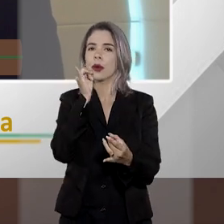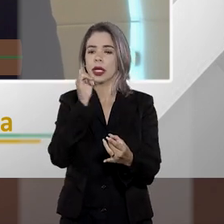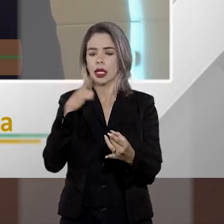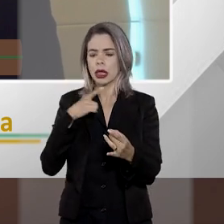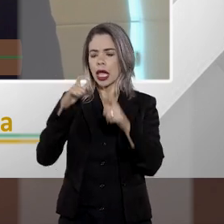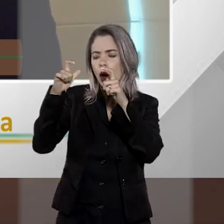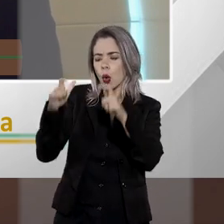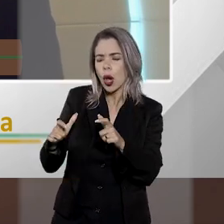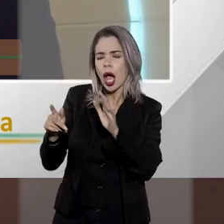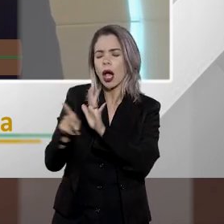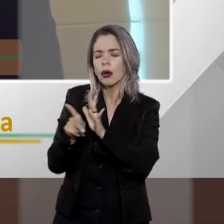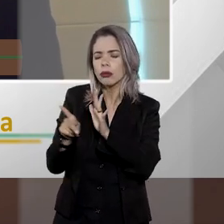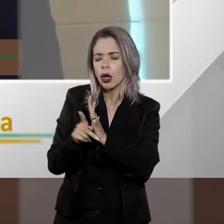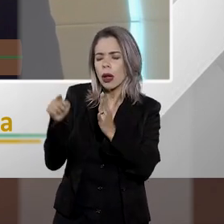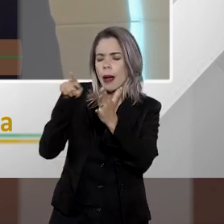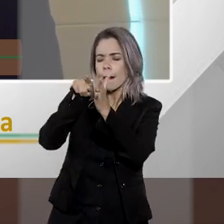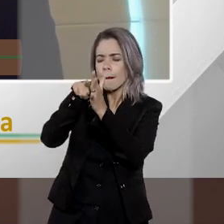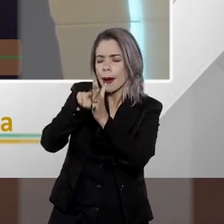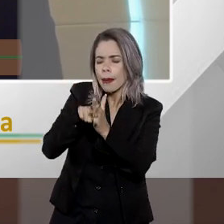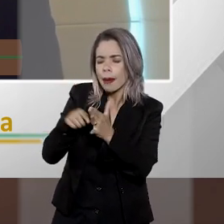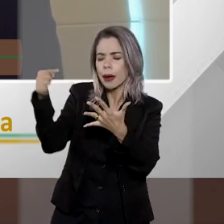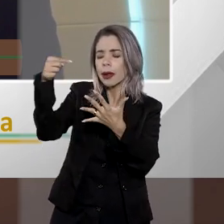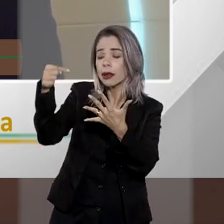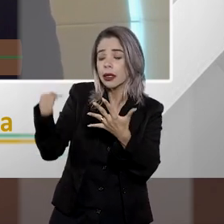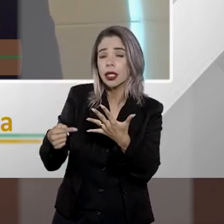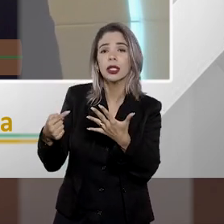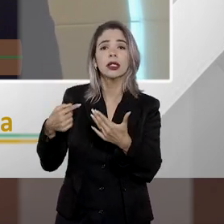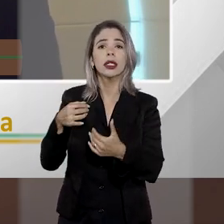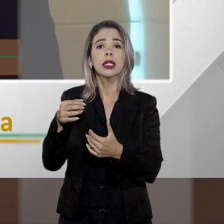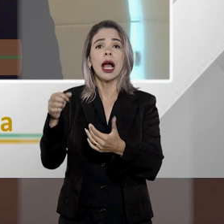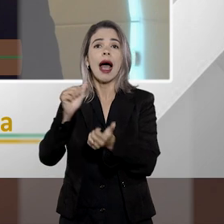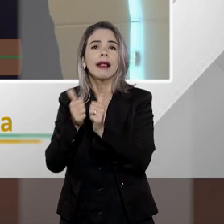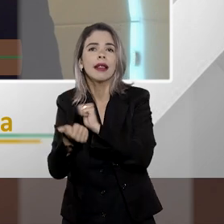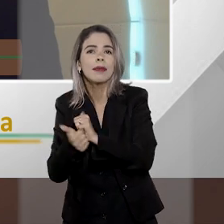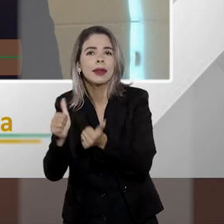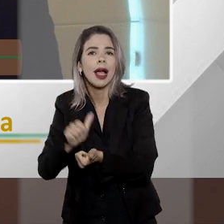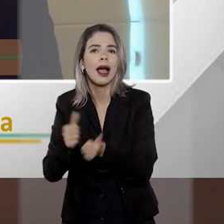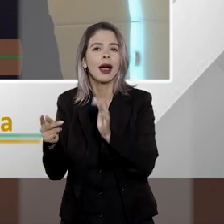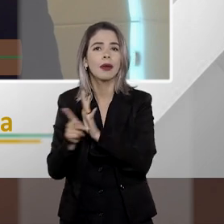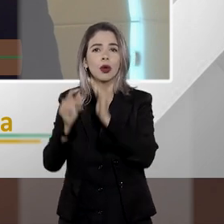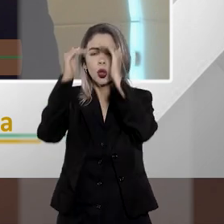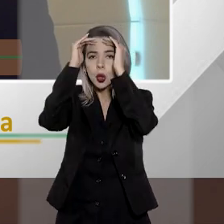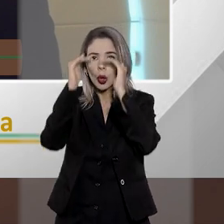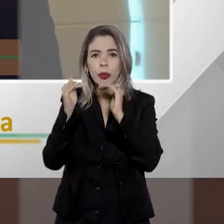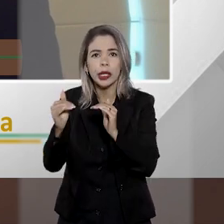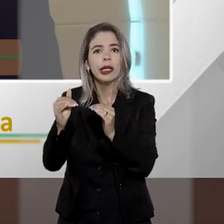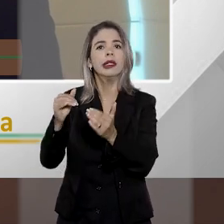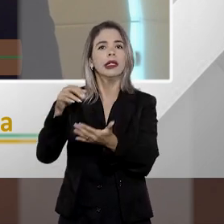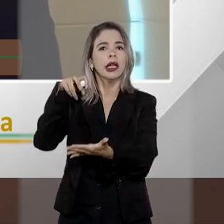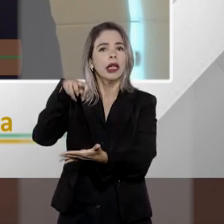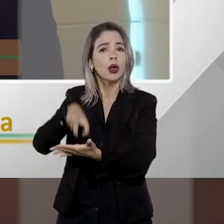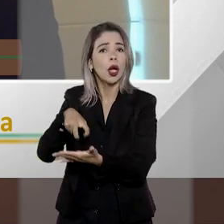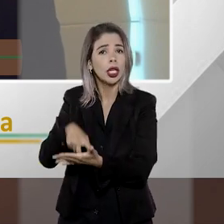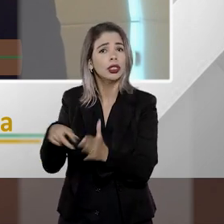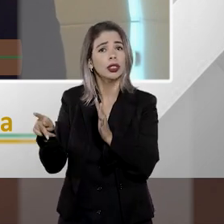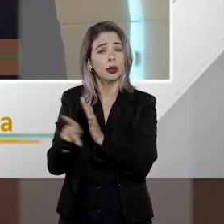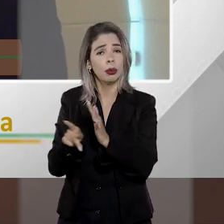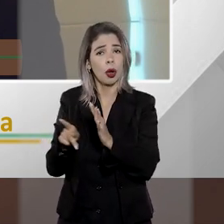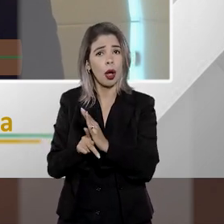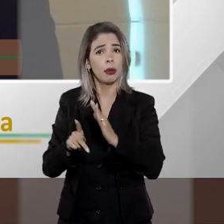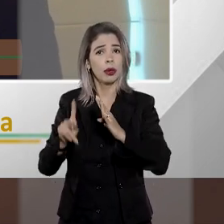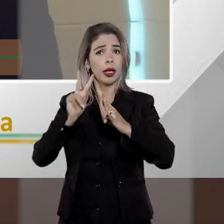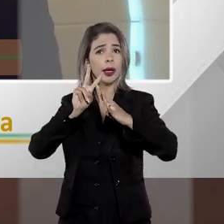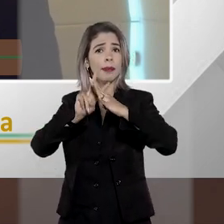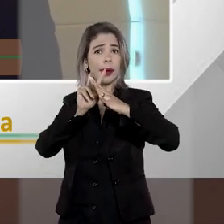dentro da comarca e conforme as circunstâncias permitirem, estabelecimentos, por exemplo, adequados para fins de cumprimento desse regime aberto. Agora,